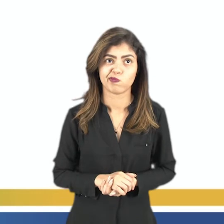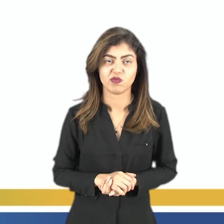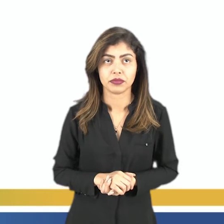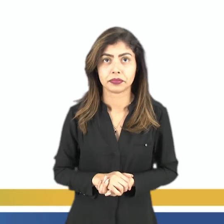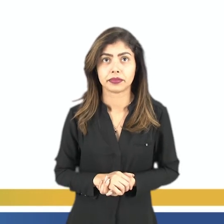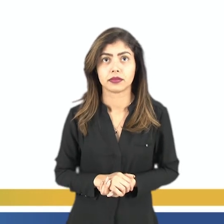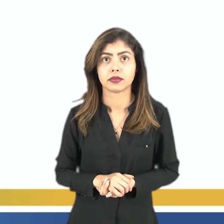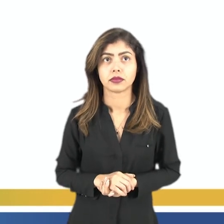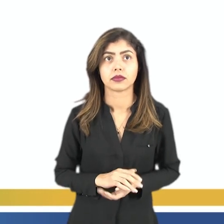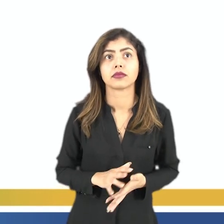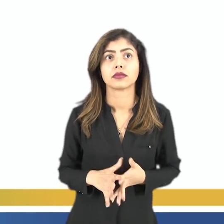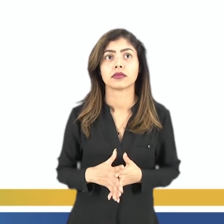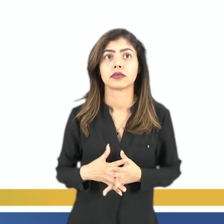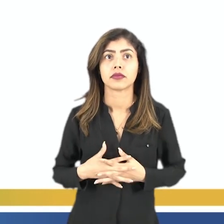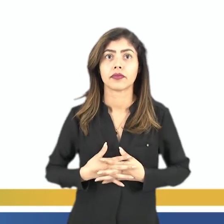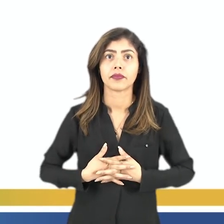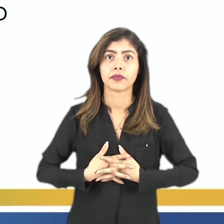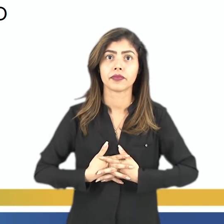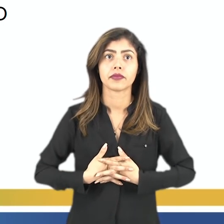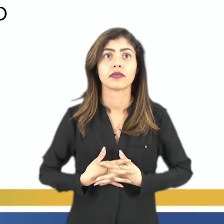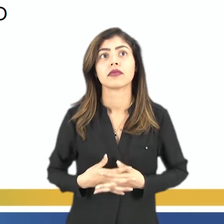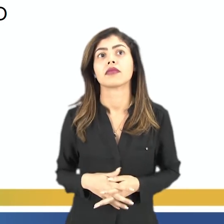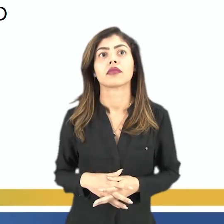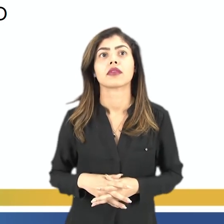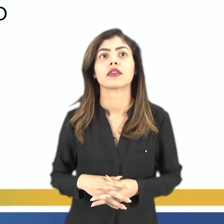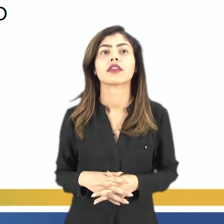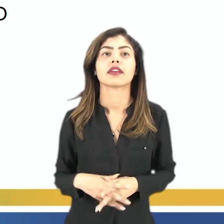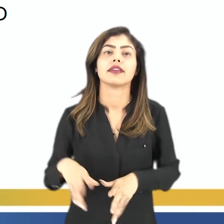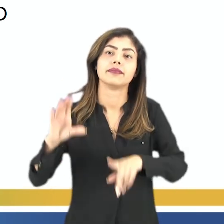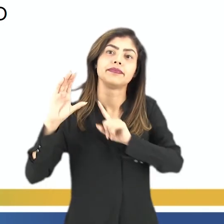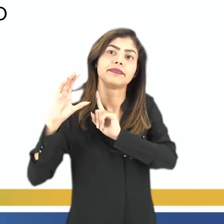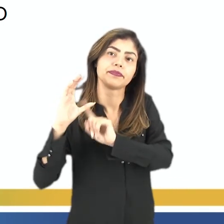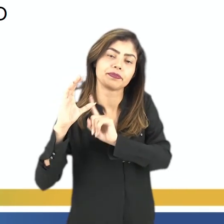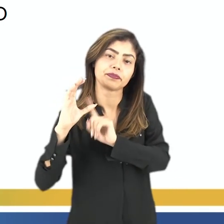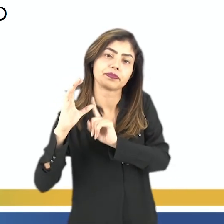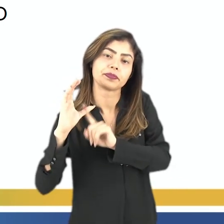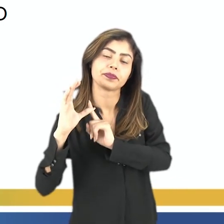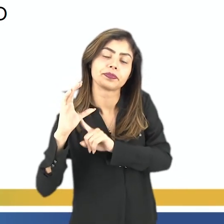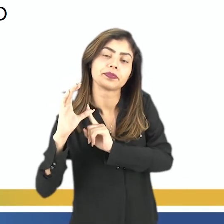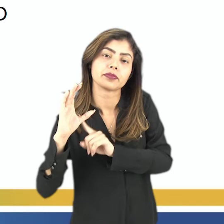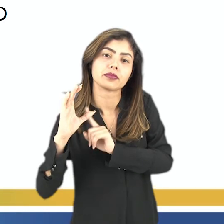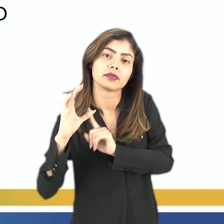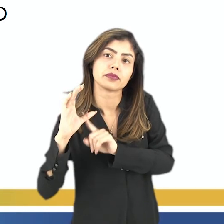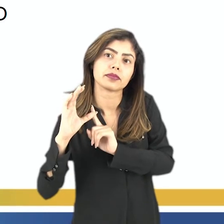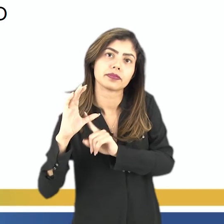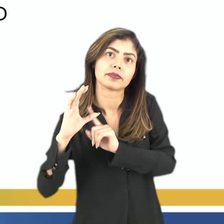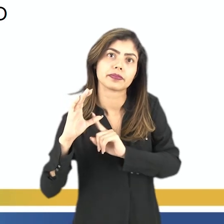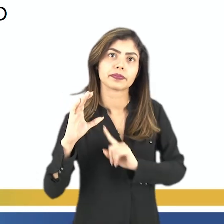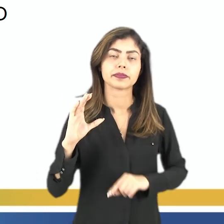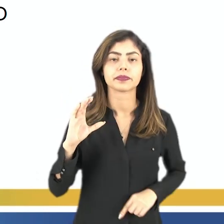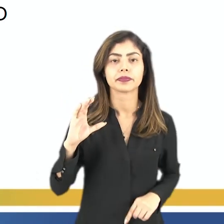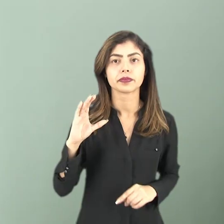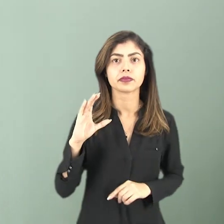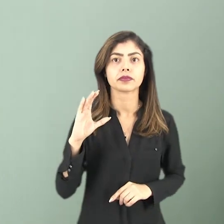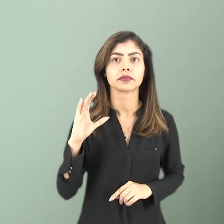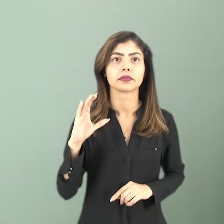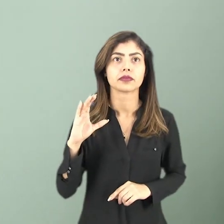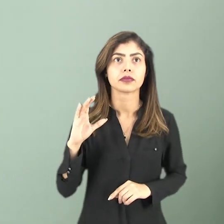Observe aí o funcionamento, precisa estar um no meio e um na lateral. Quem acertou foi, na montagem, o João e o Pedro.